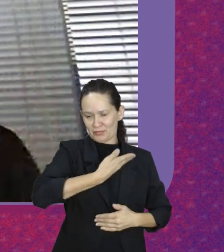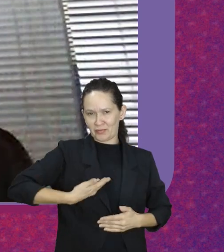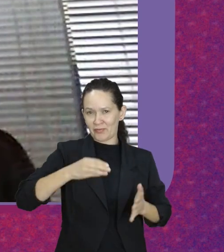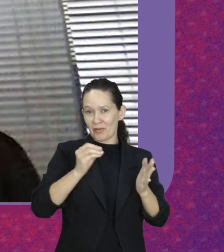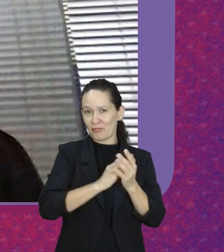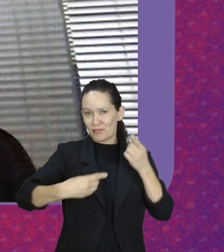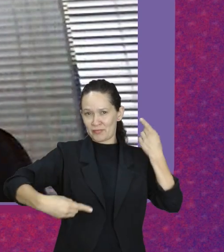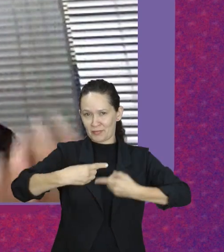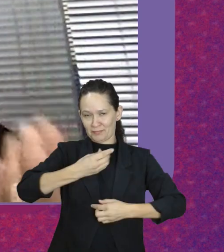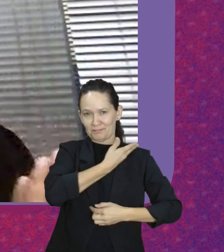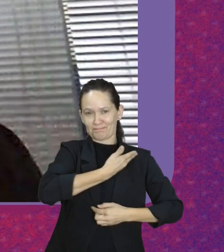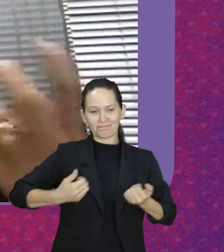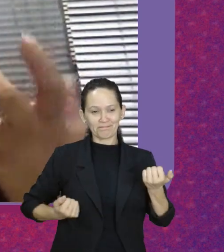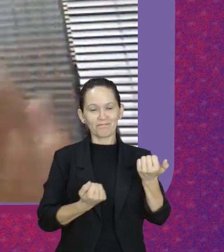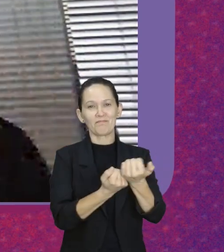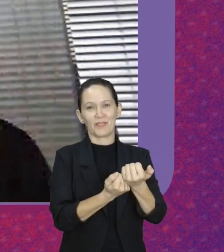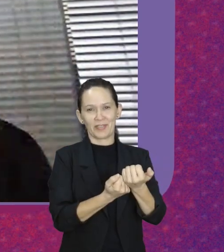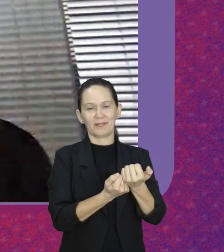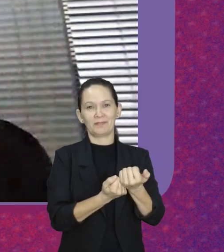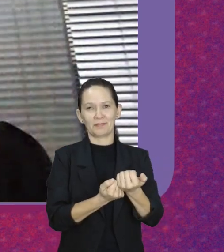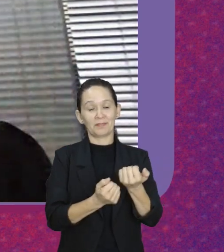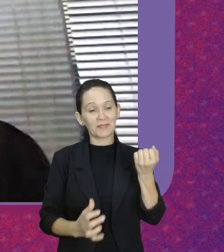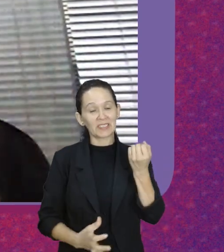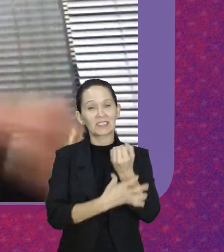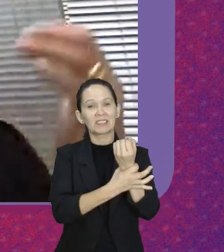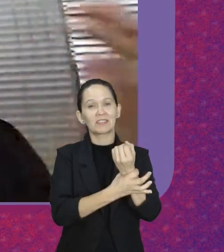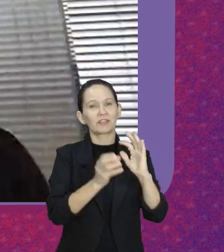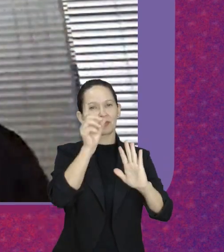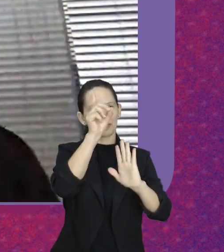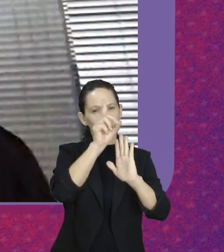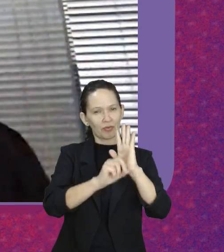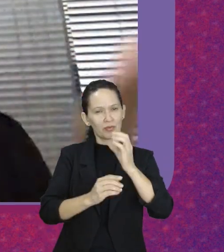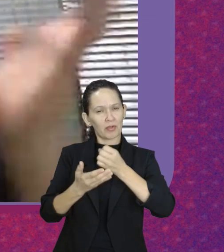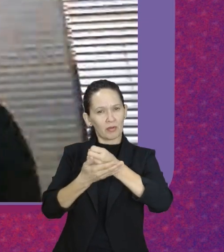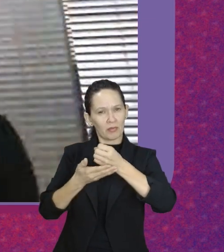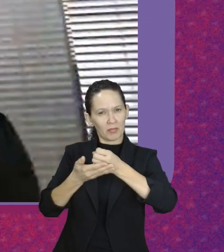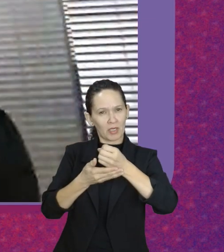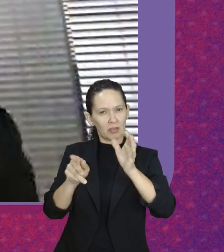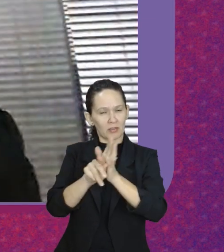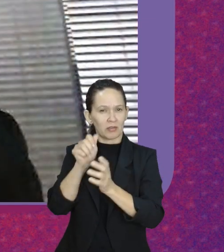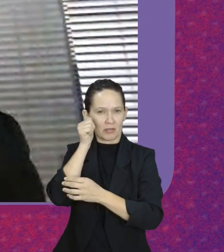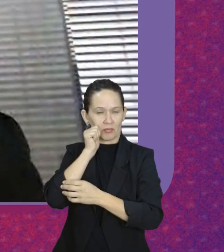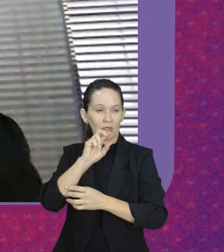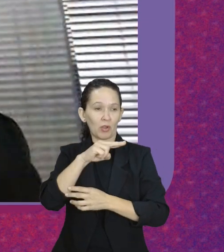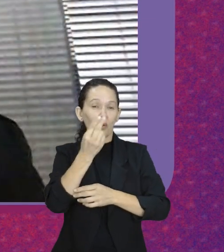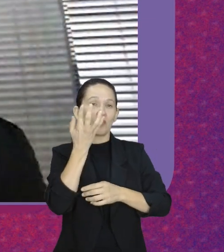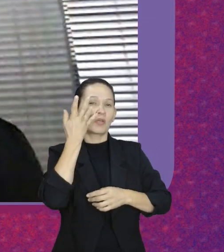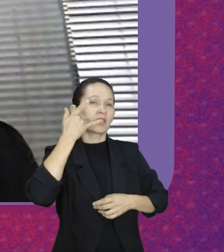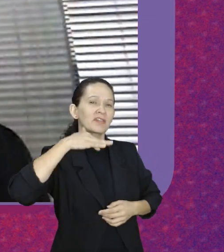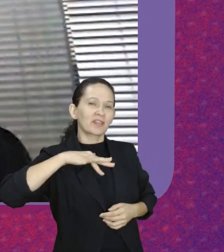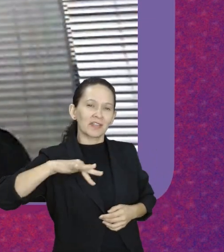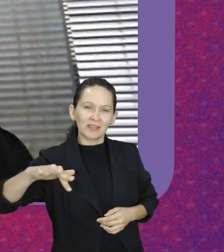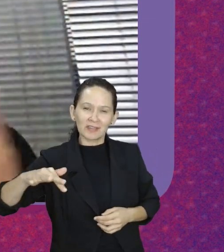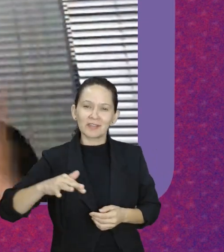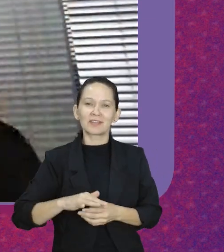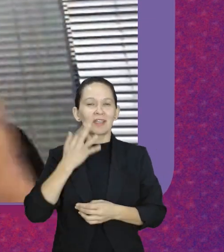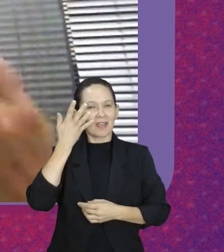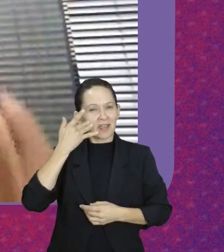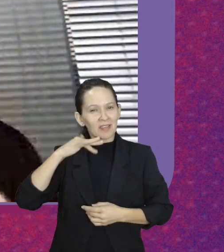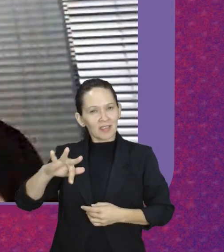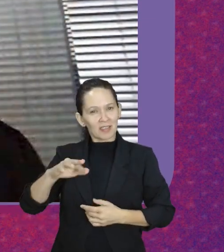de políticas públicas voltadas para a garantia dos direitos da mulher e das crianças, né? A criança